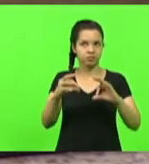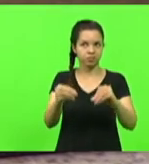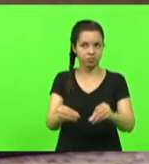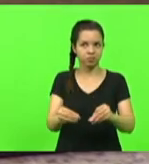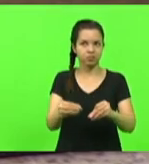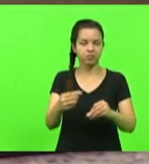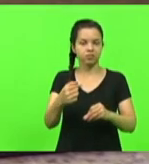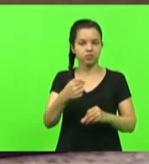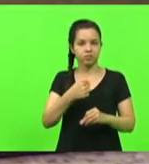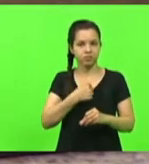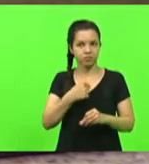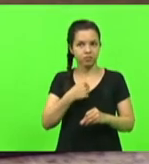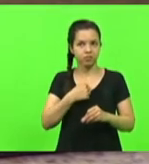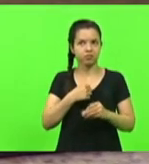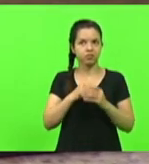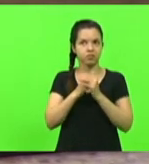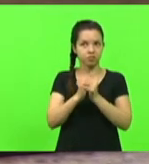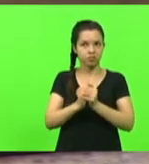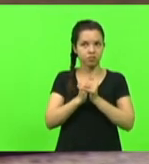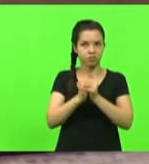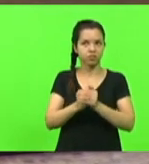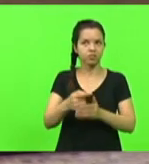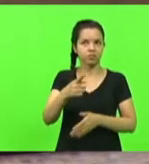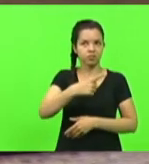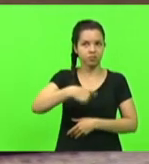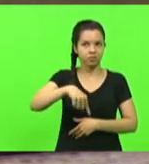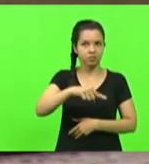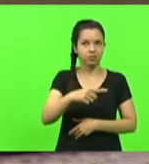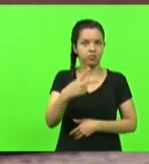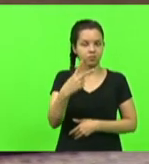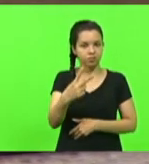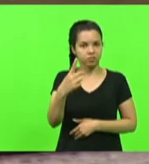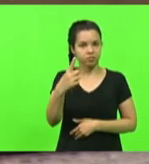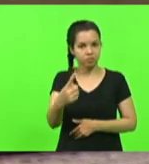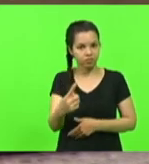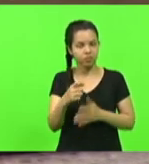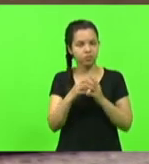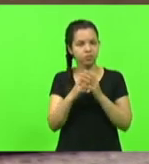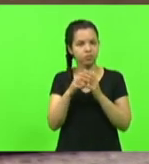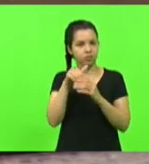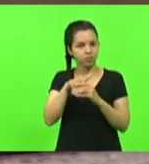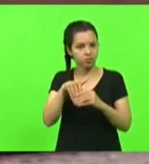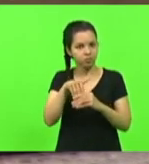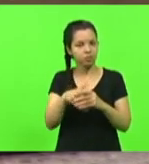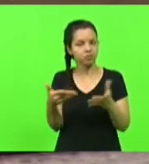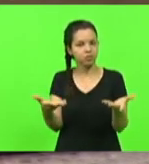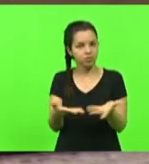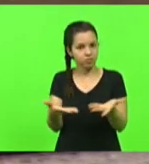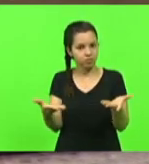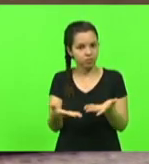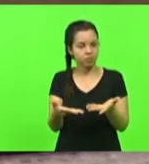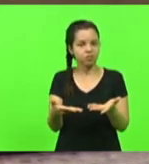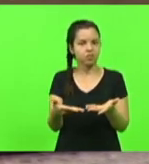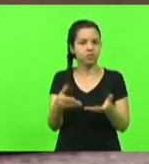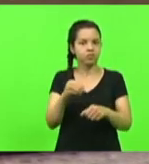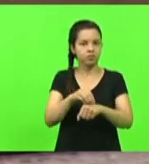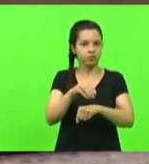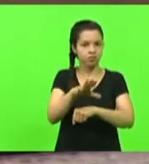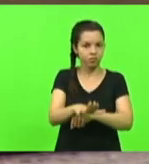orando para que a gente tenha 21 votos agora. Então, muito obrigado por tudo e encaminho o voto 1.